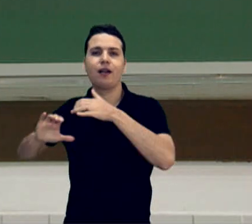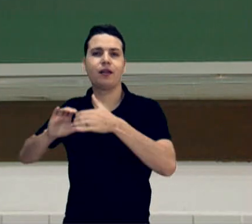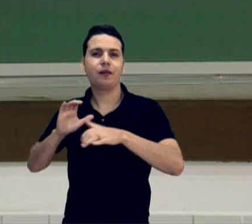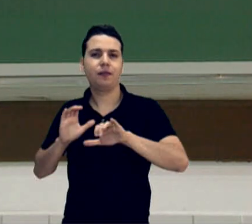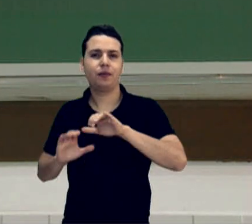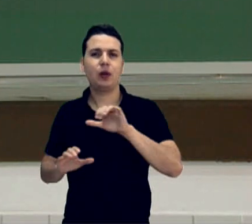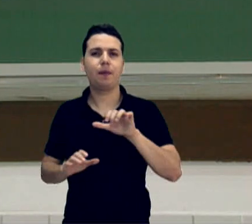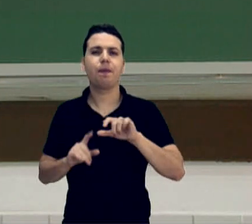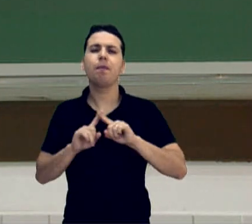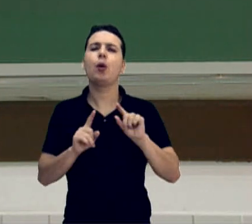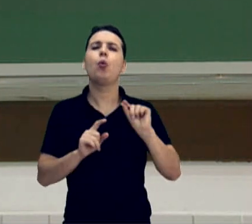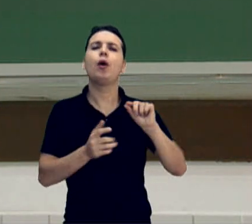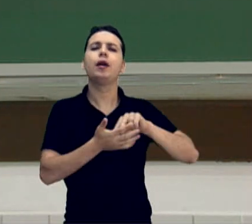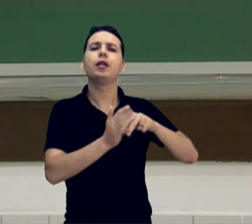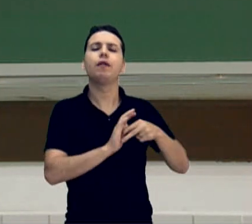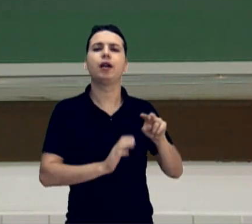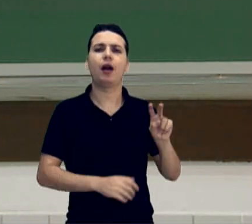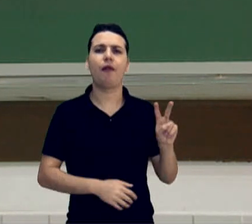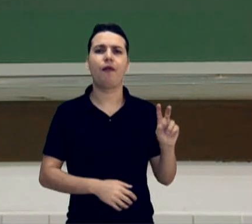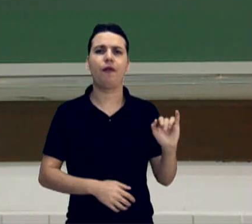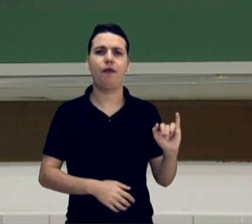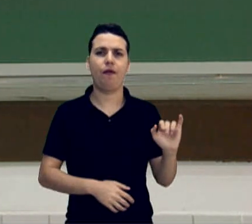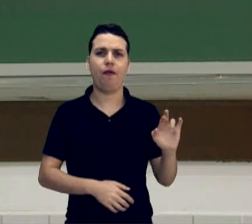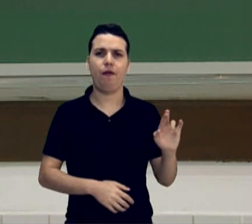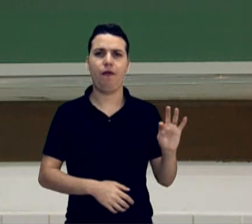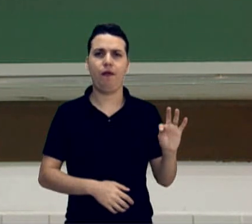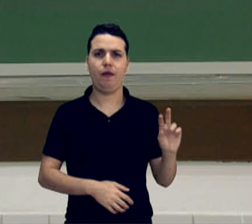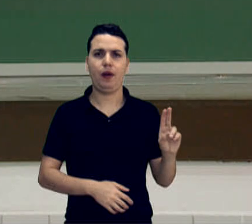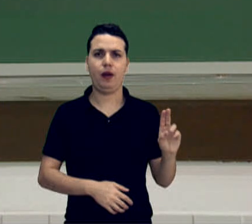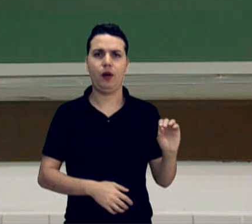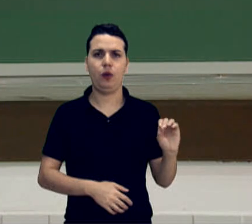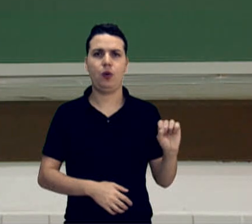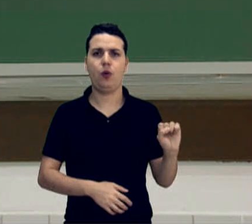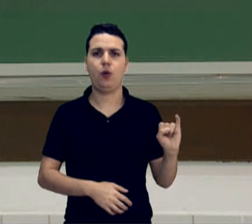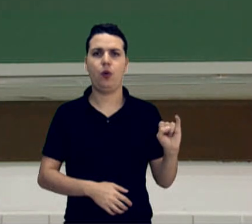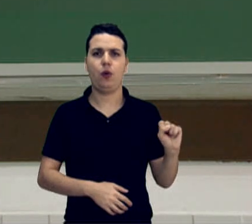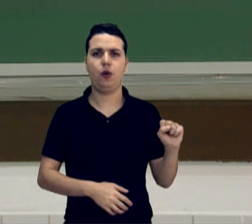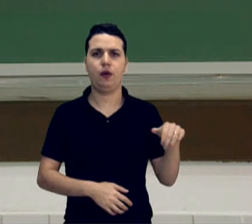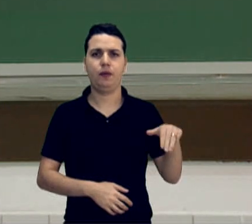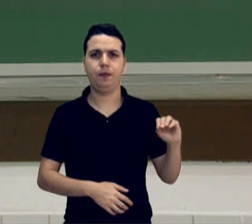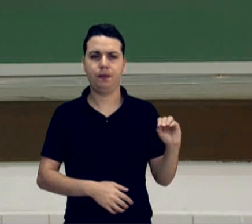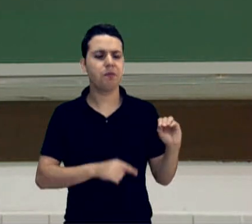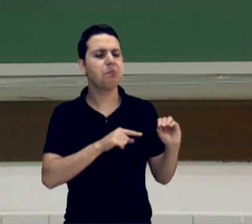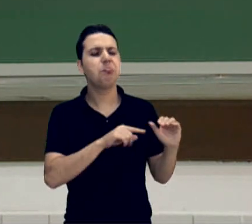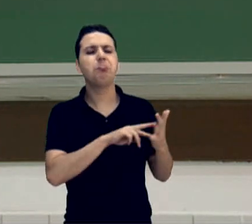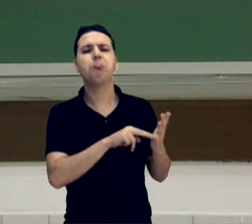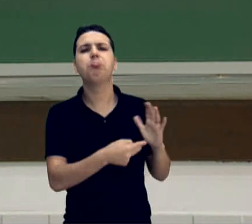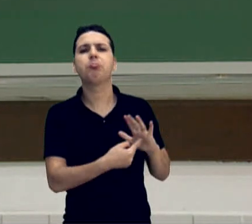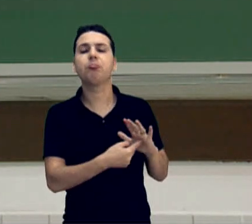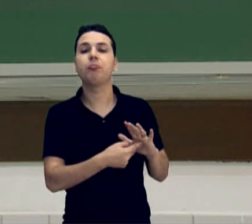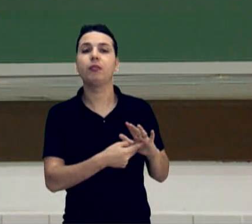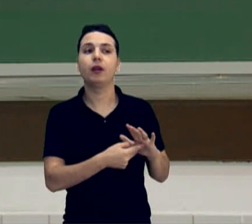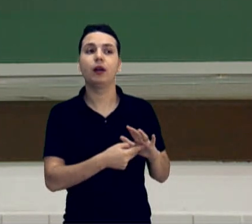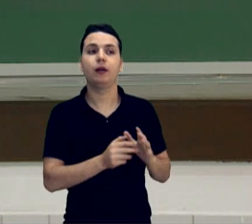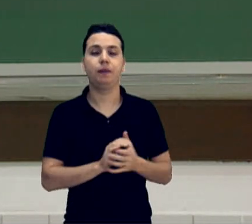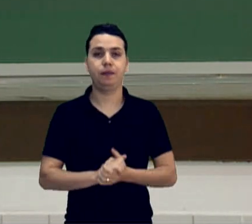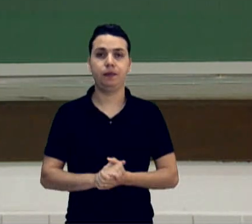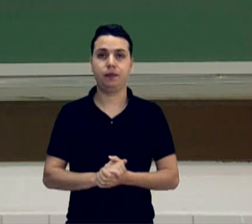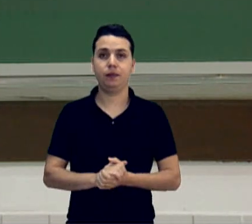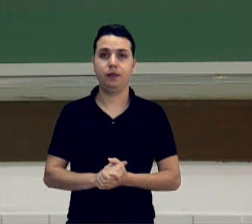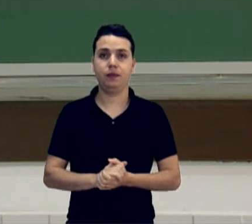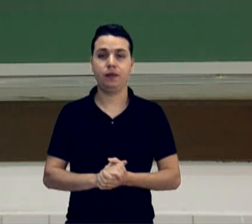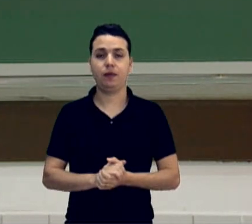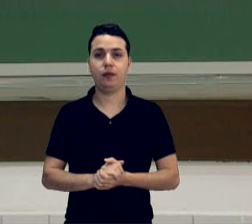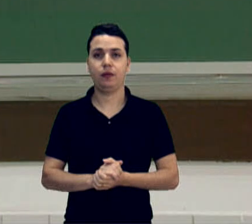Nas artes circenses a gente tem muito disso, tá? Como um exemplo. Virtuosismo significa que a pessoa está fazendo